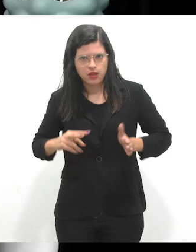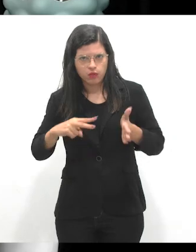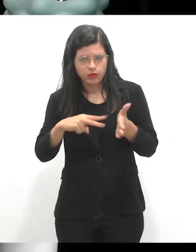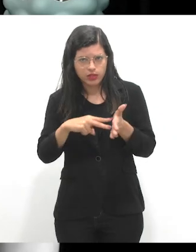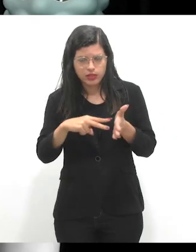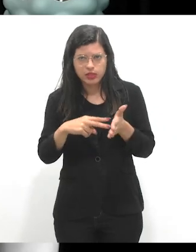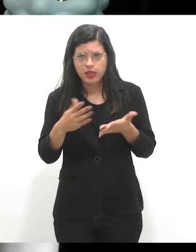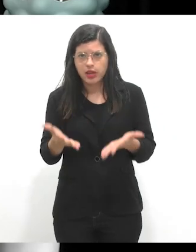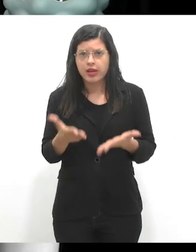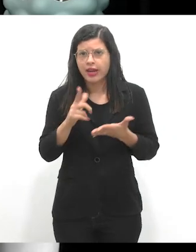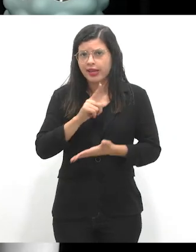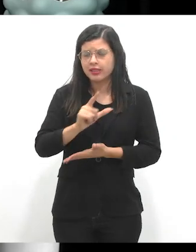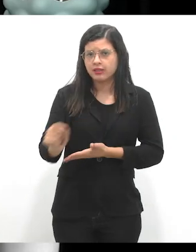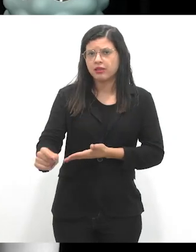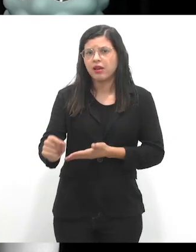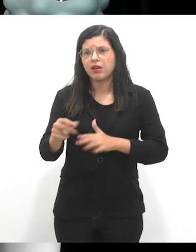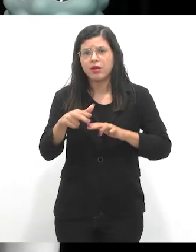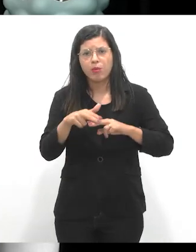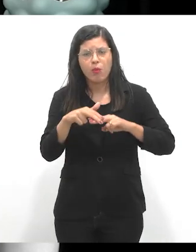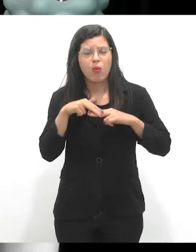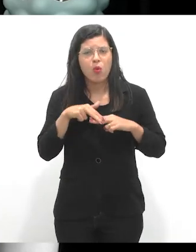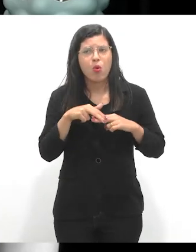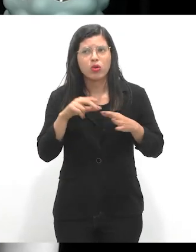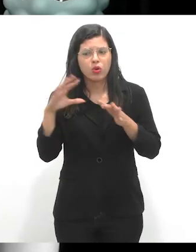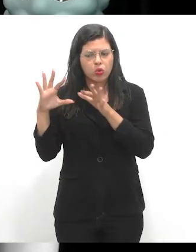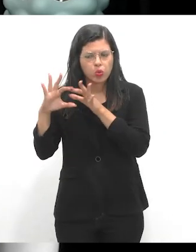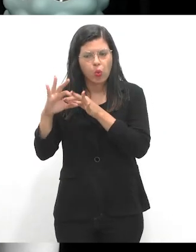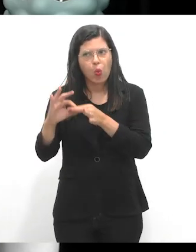cidadão da Síria e quer, né, sair por uma